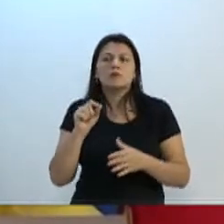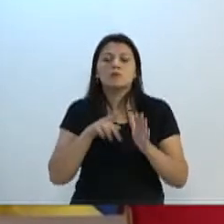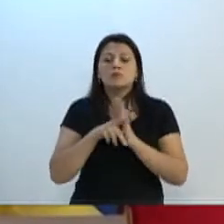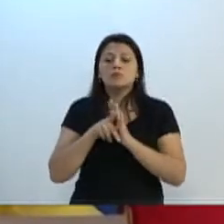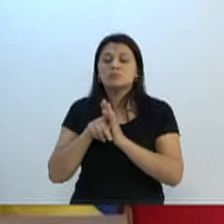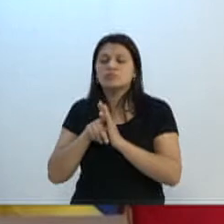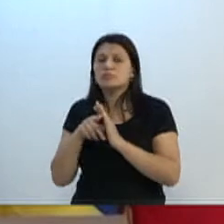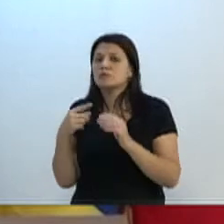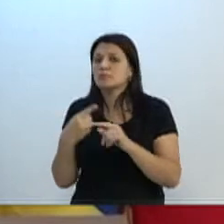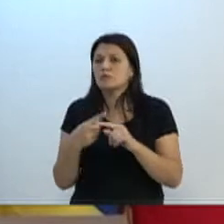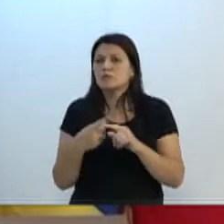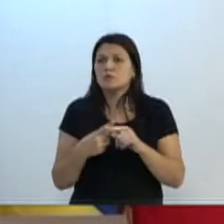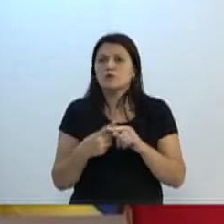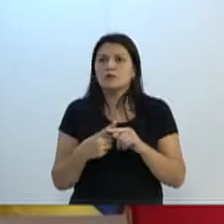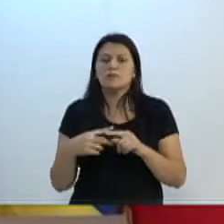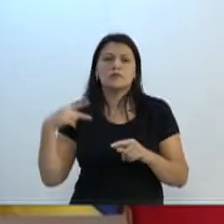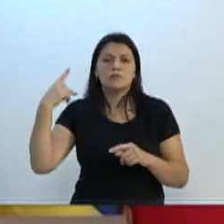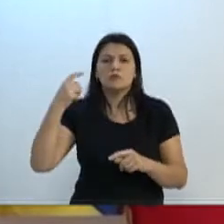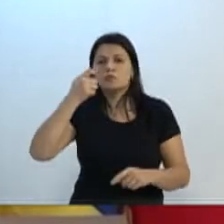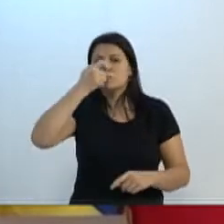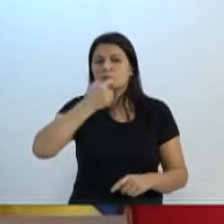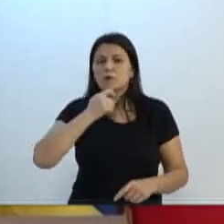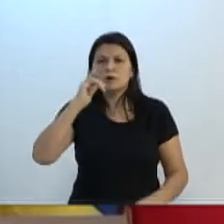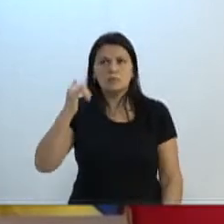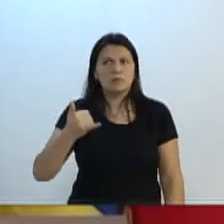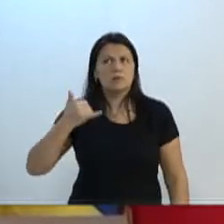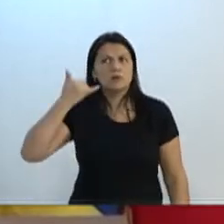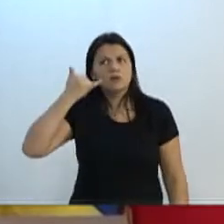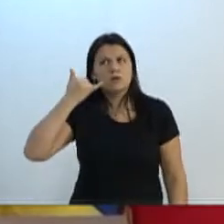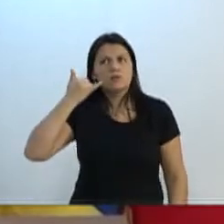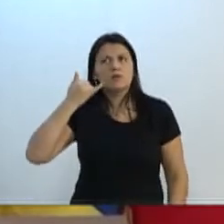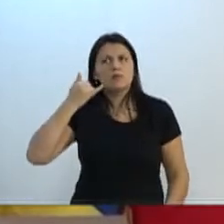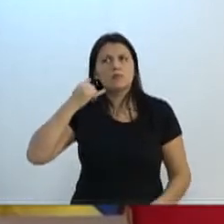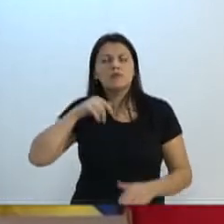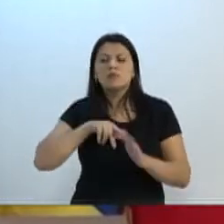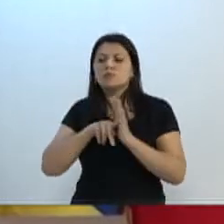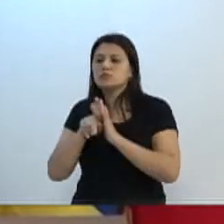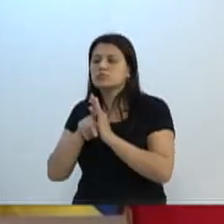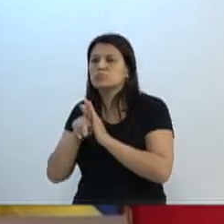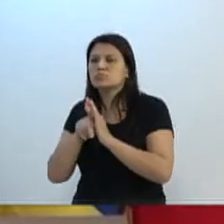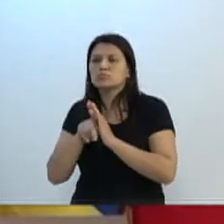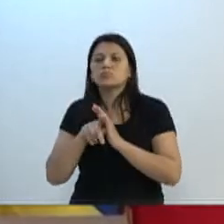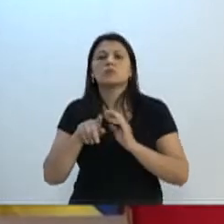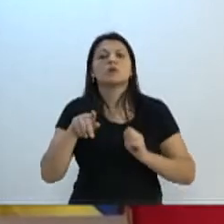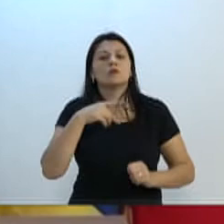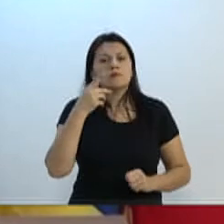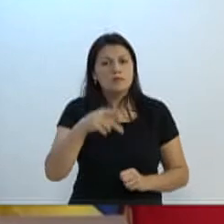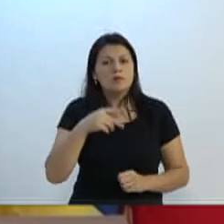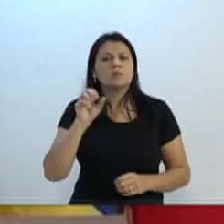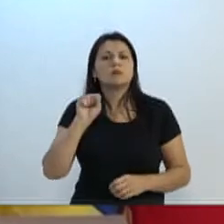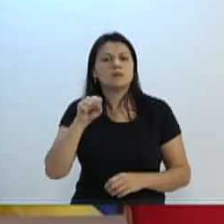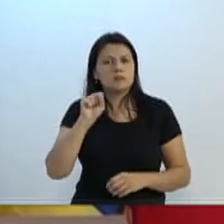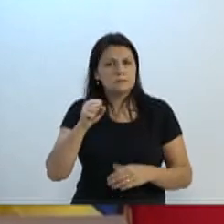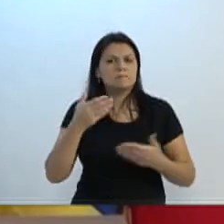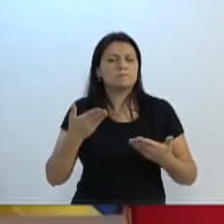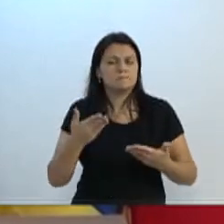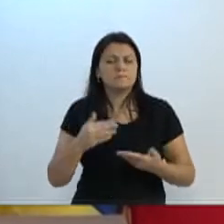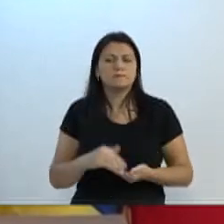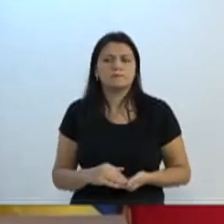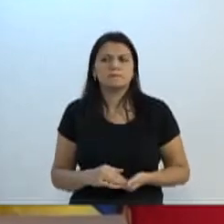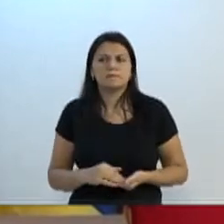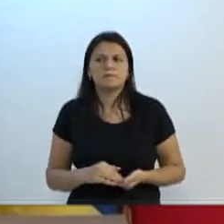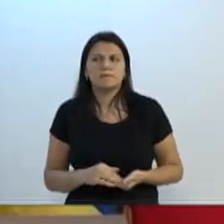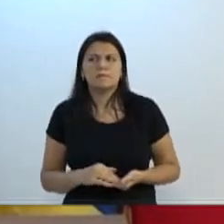um registro que o vereador Becker me ligou, o vereador Becker foi atrás das informações e me ligou e falou que elas tinham sido pontuais. E eu